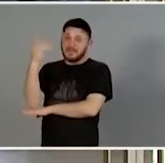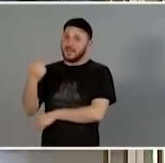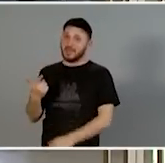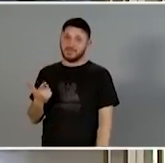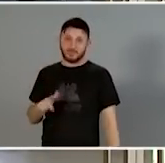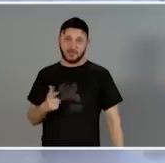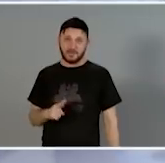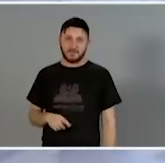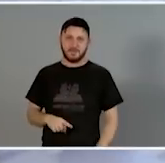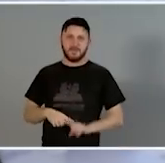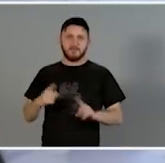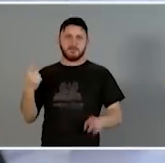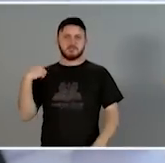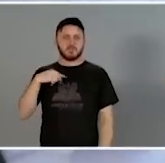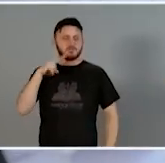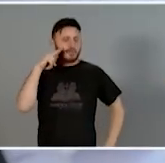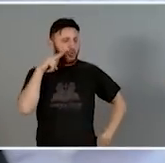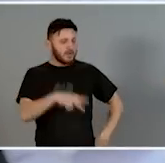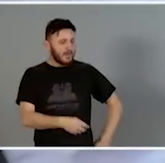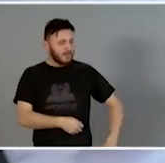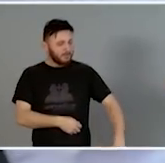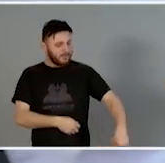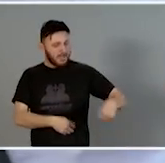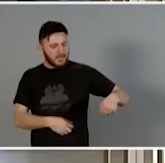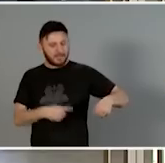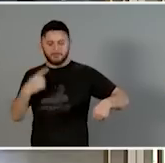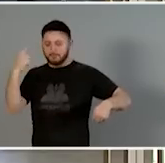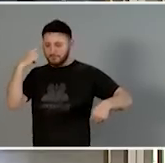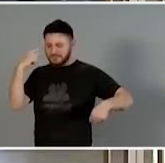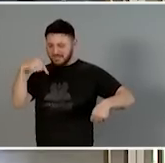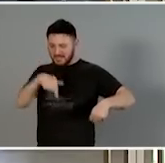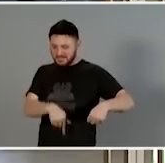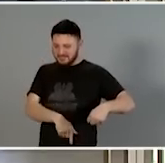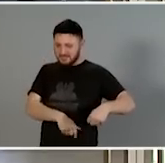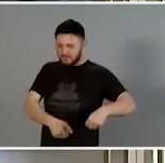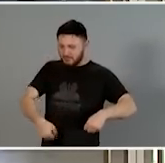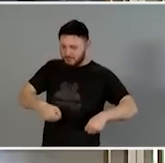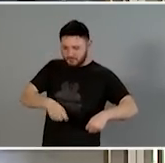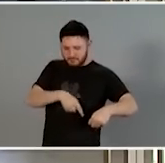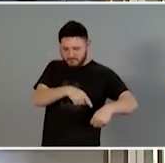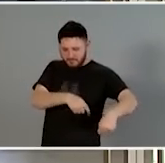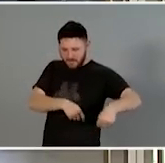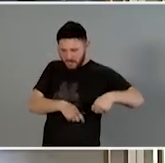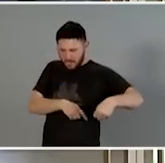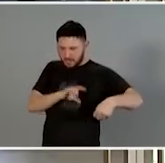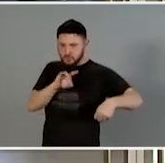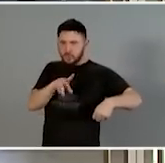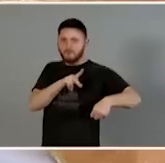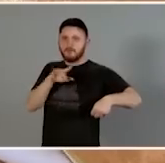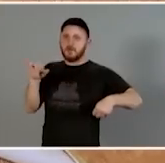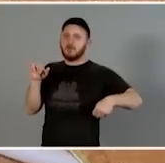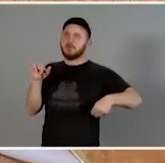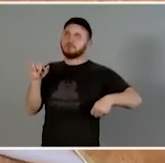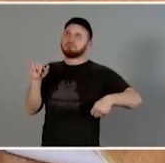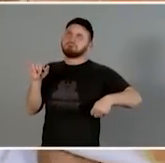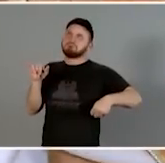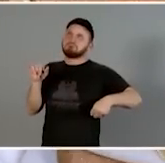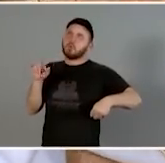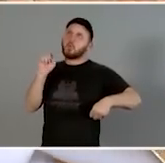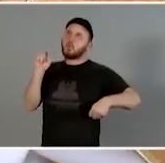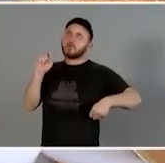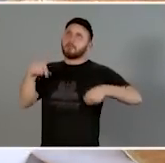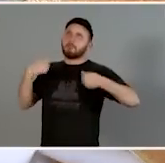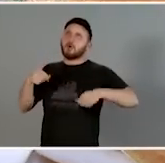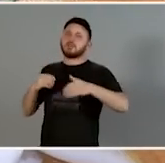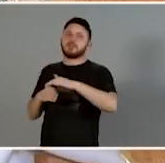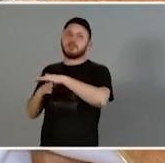E se olhar para a sua mala e pensar: nessa mala só vai o que pode entrar